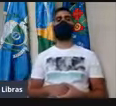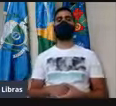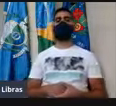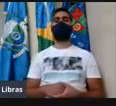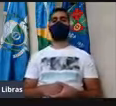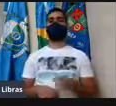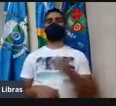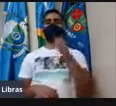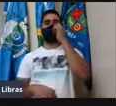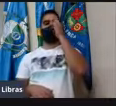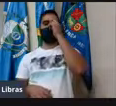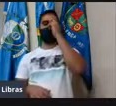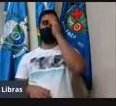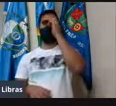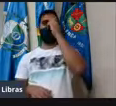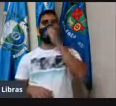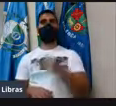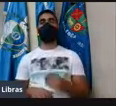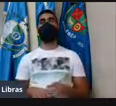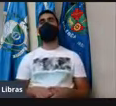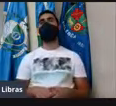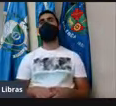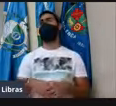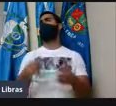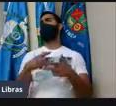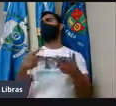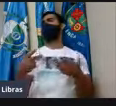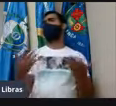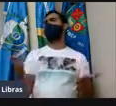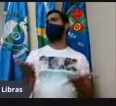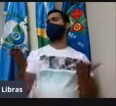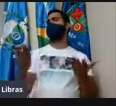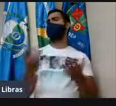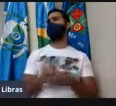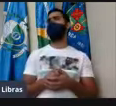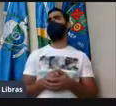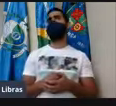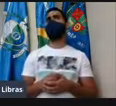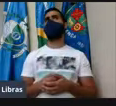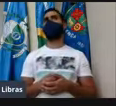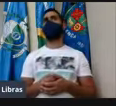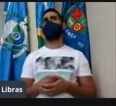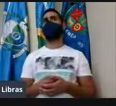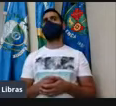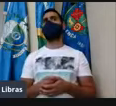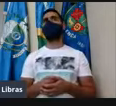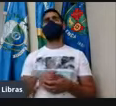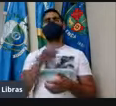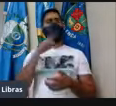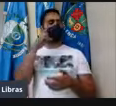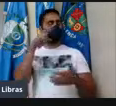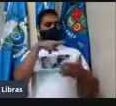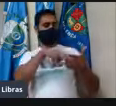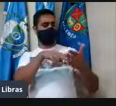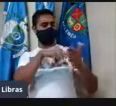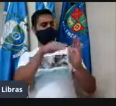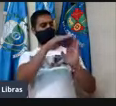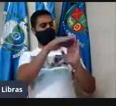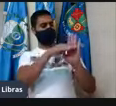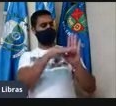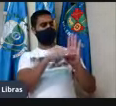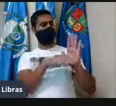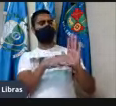sobre a questão dos investimentos. O rendimento dos investimentos, se você olhar na planilha, são esses que estão aí